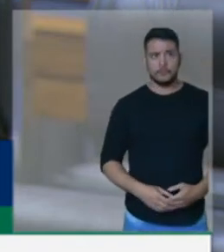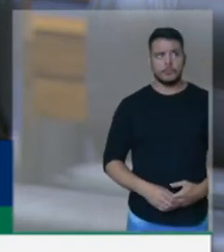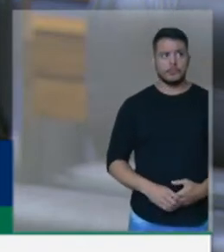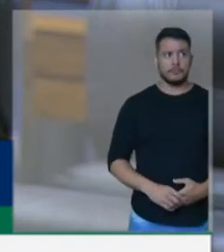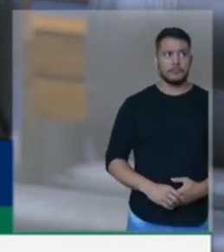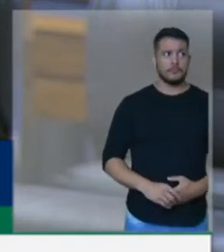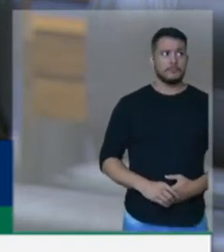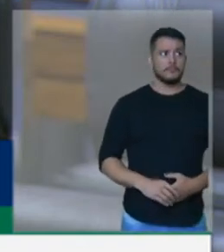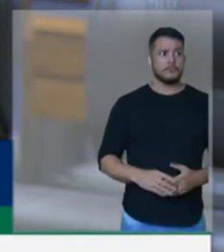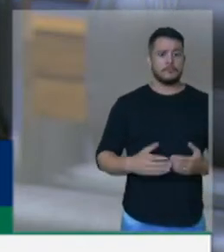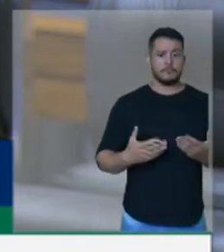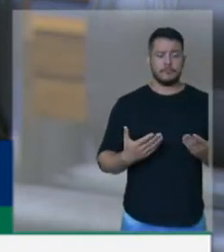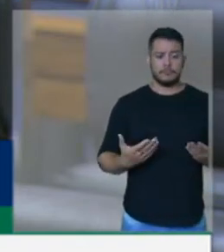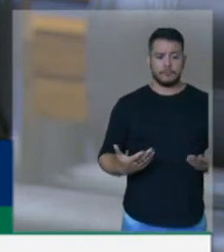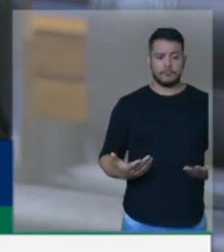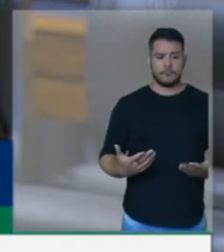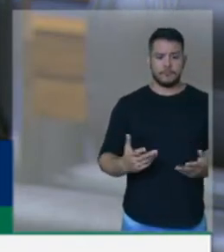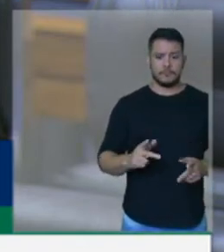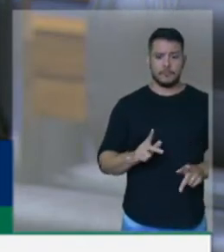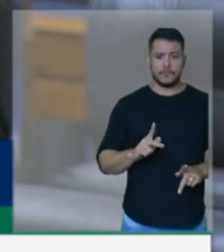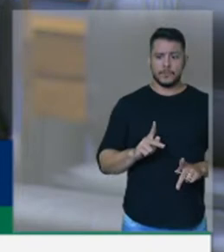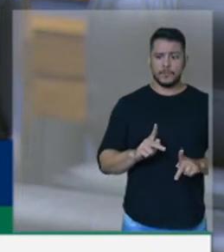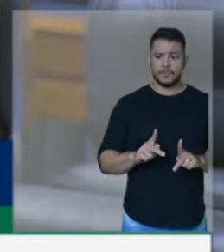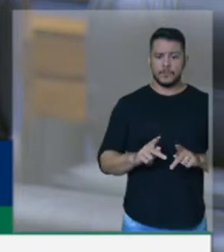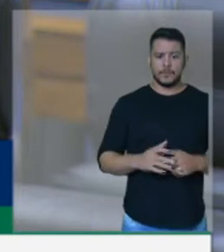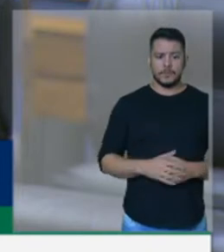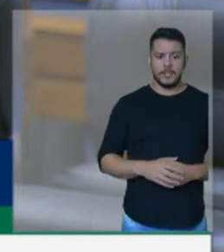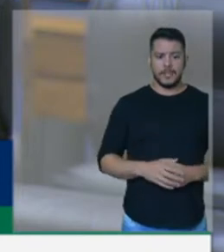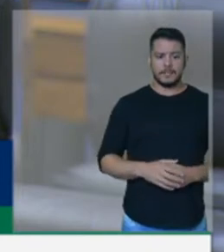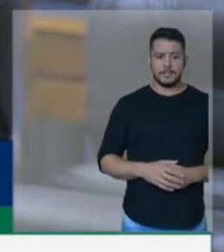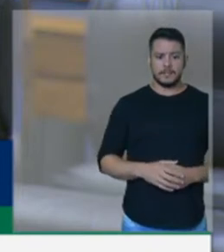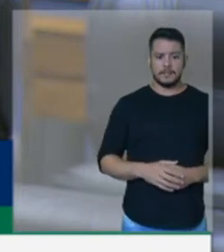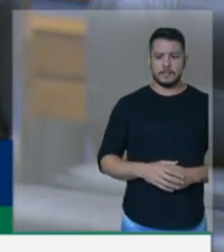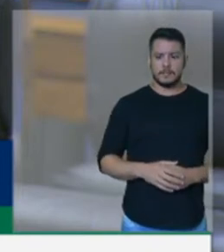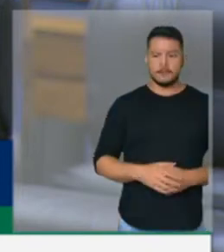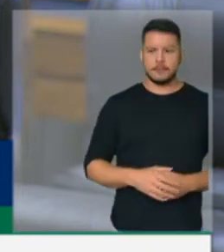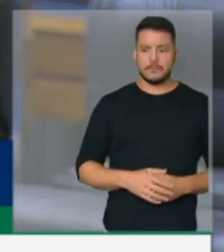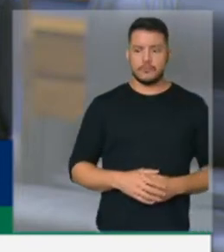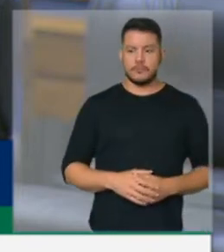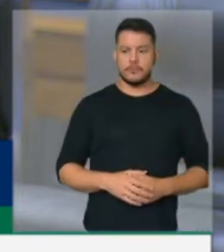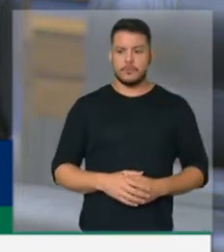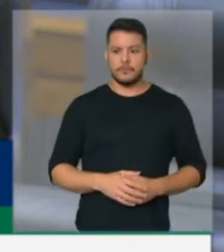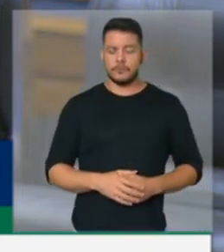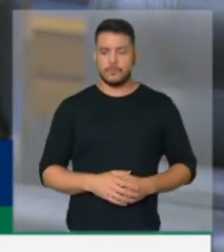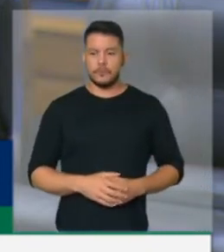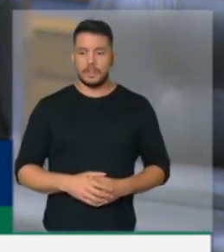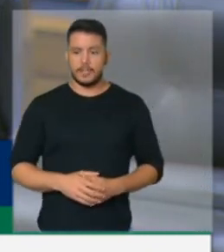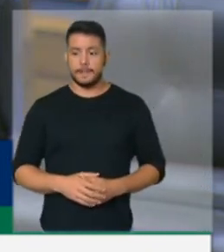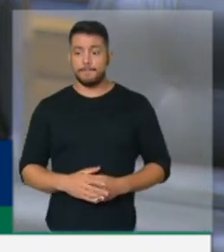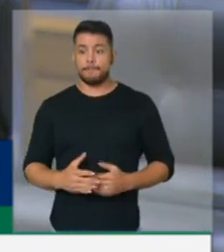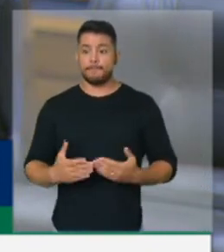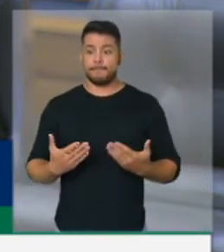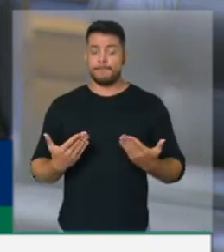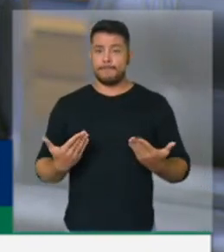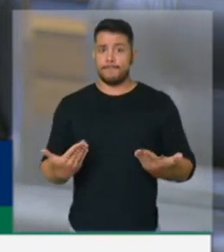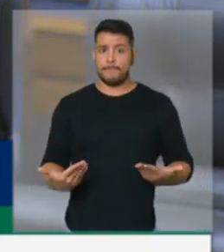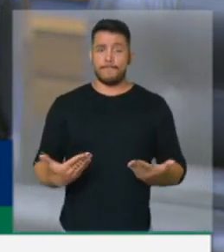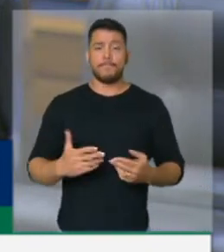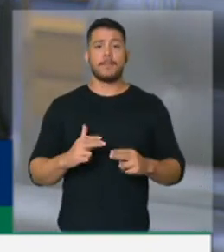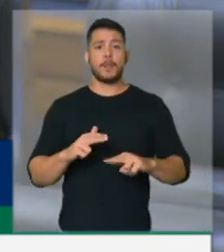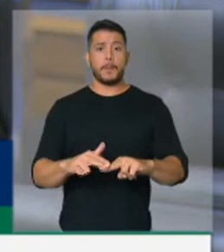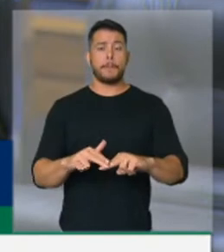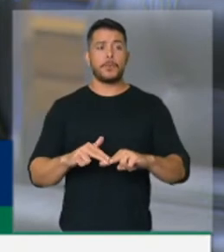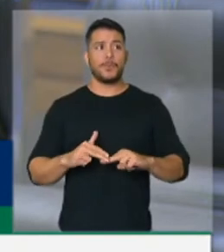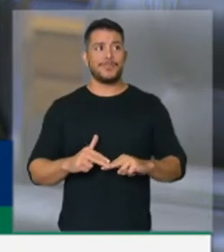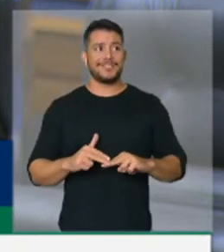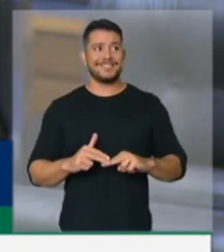do interior, ir para o agronegócio, desmatar, ele está empregado, graças à indústria dos concentrados